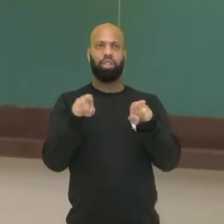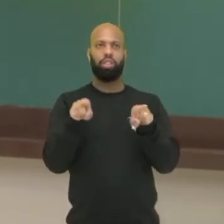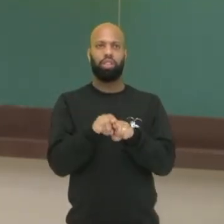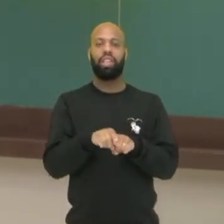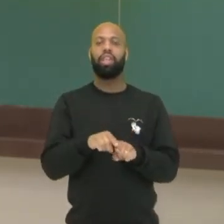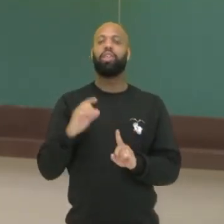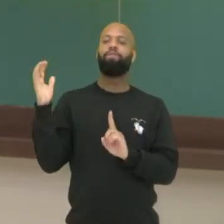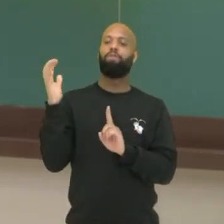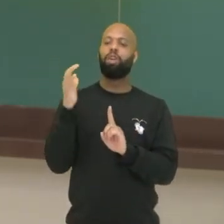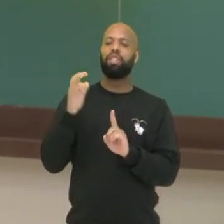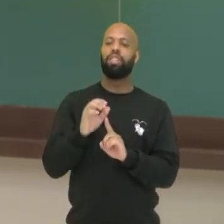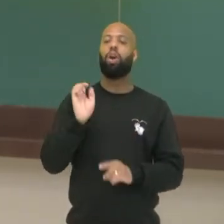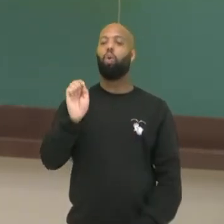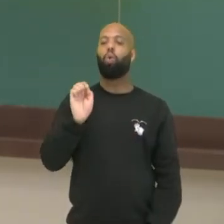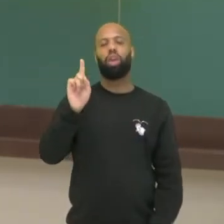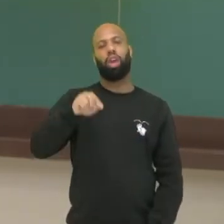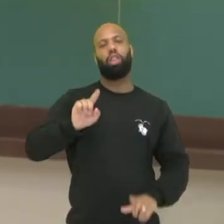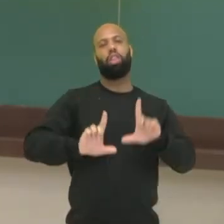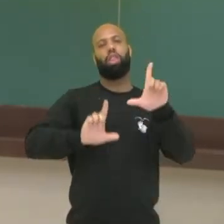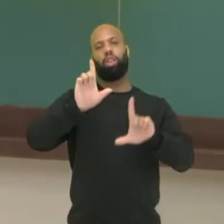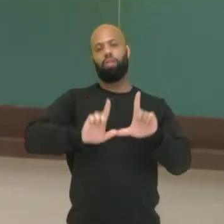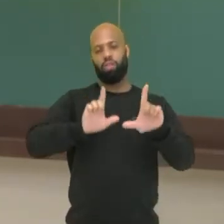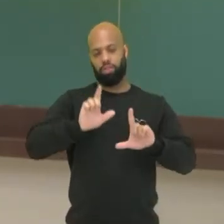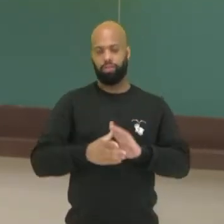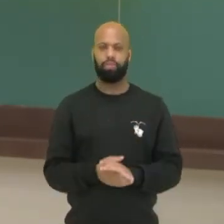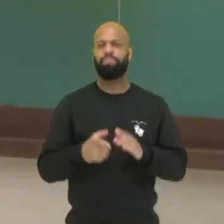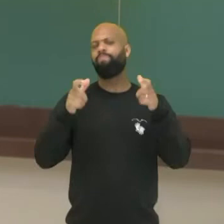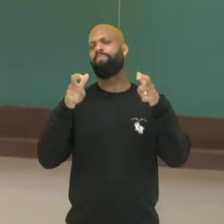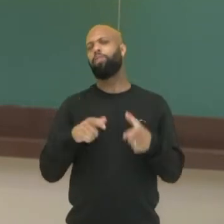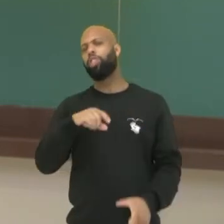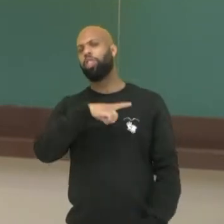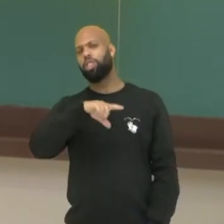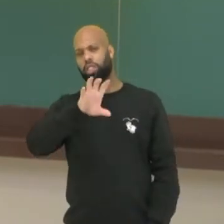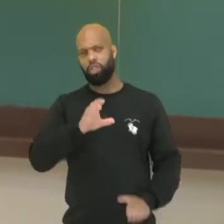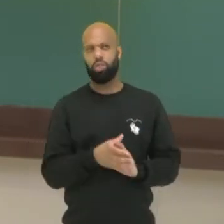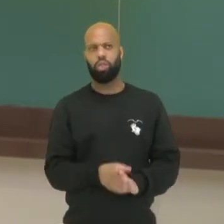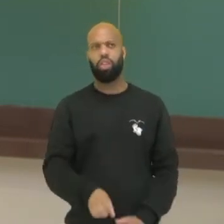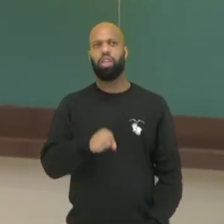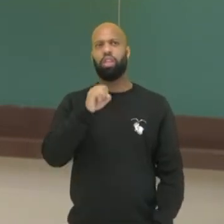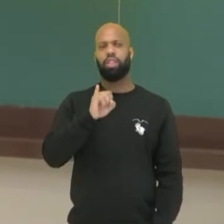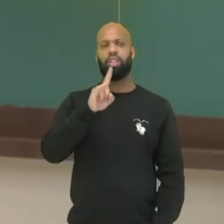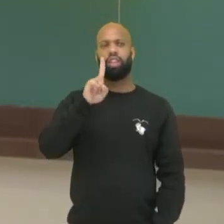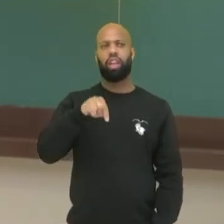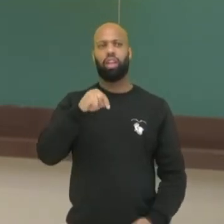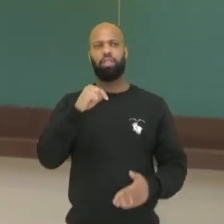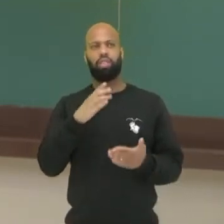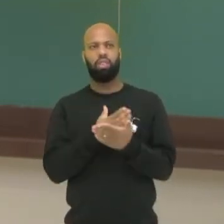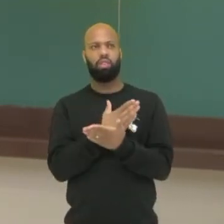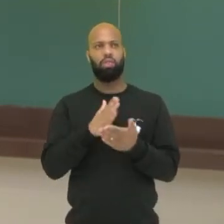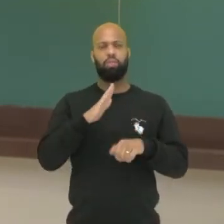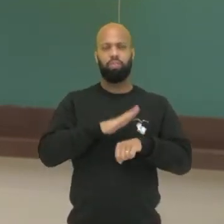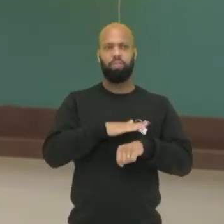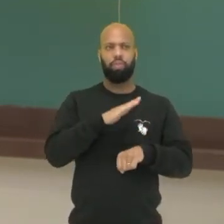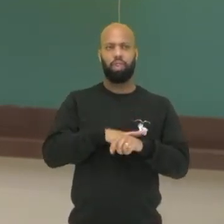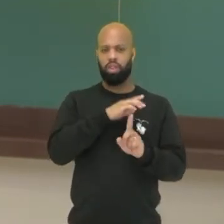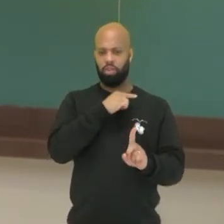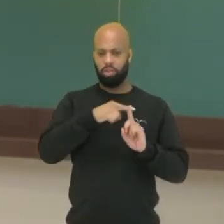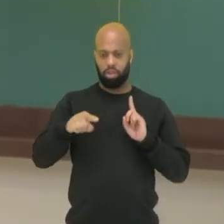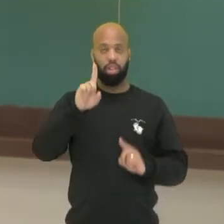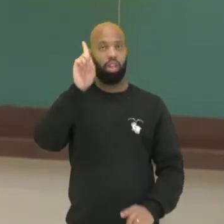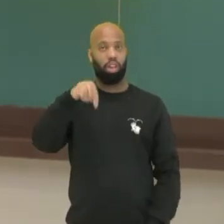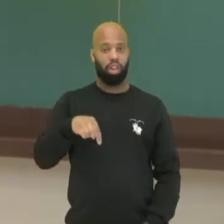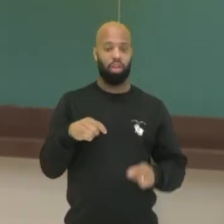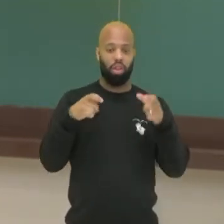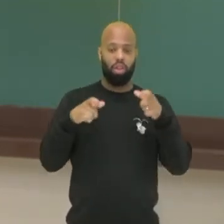pela televisão. Então, onde que aparece? Se a publicidade muitas das vezes é proibida, no caso ela é proibida, onde